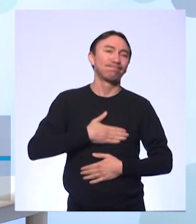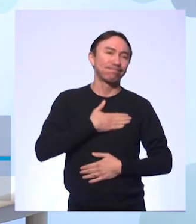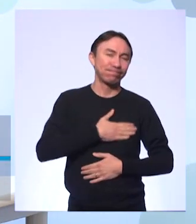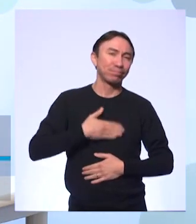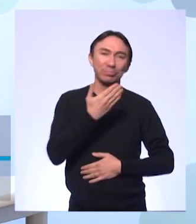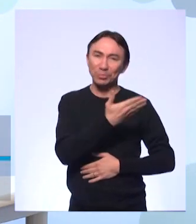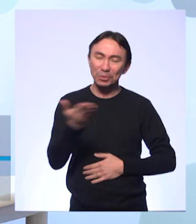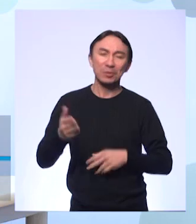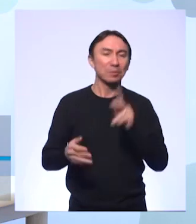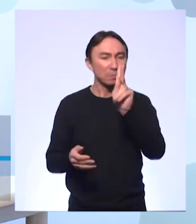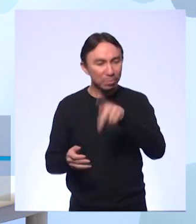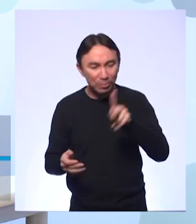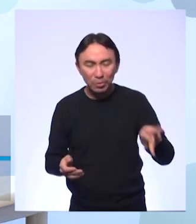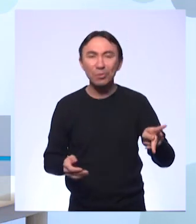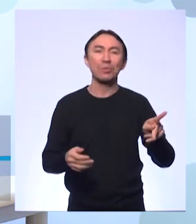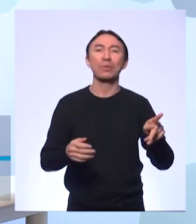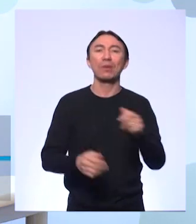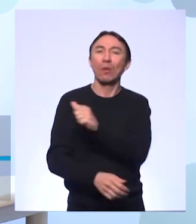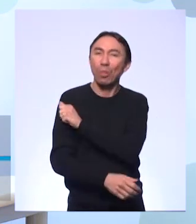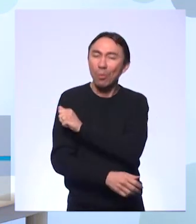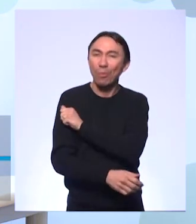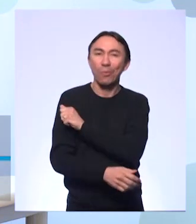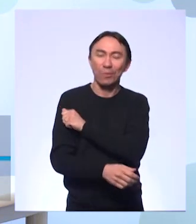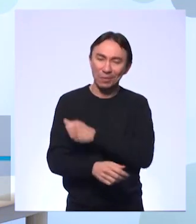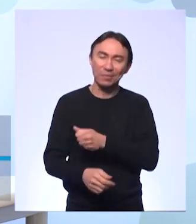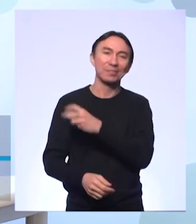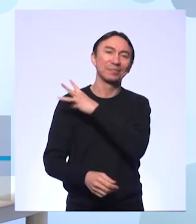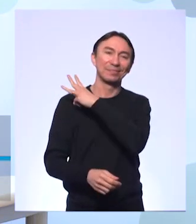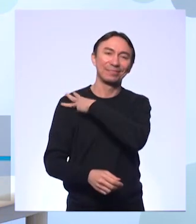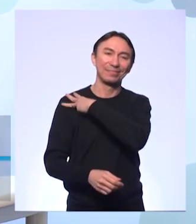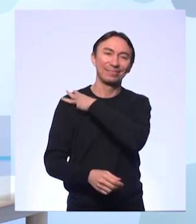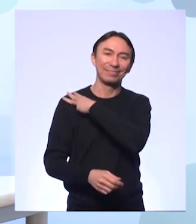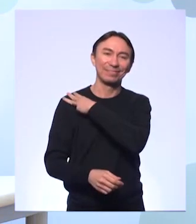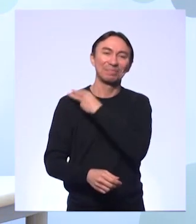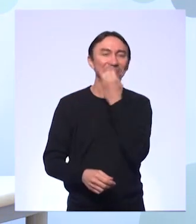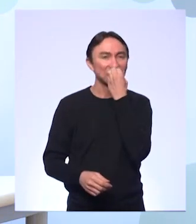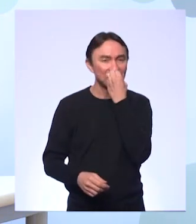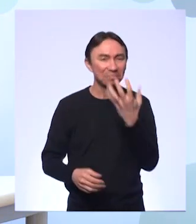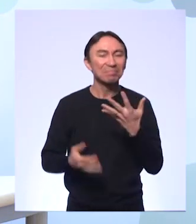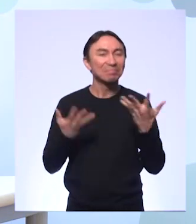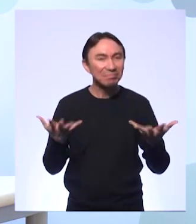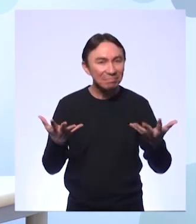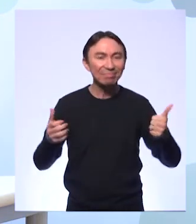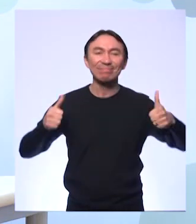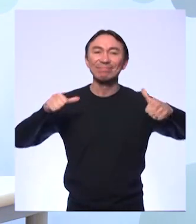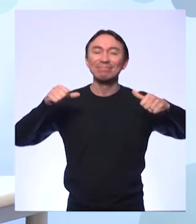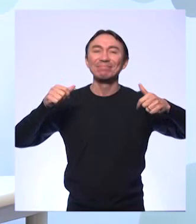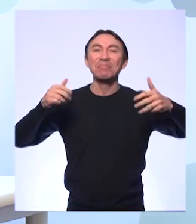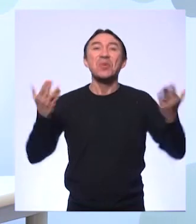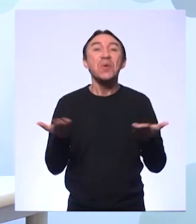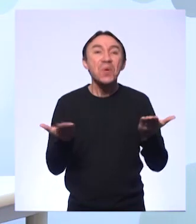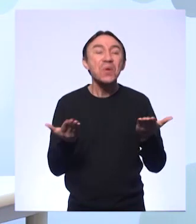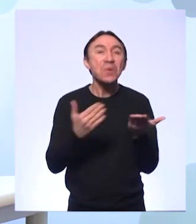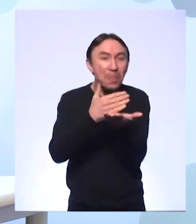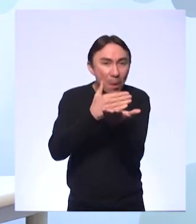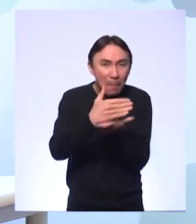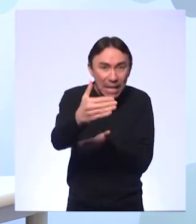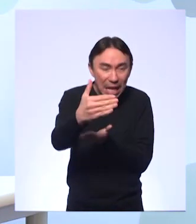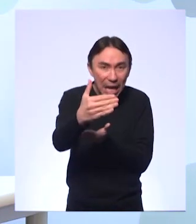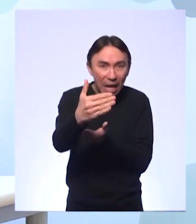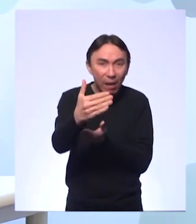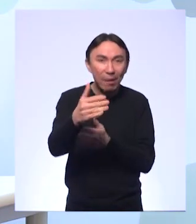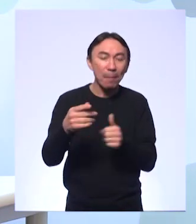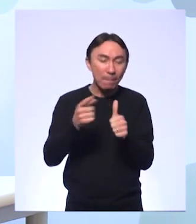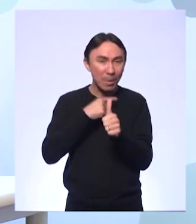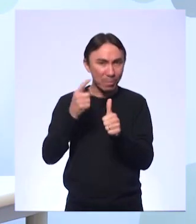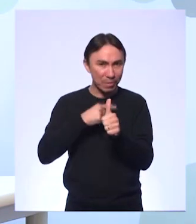ano do ensino médio e a todos que irão acompanhar a mais uma aula do terceiro ano do ensino médio. Mas antes de começarmos a aula, nós vamos passar